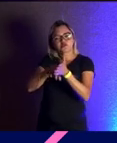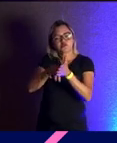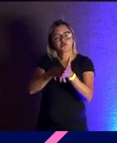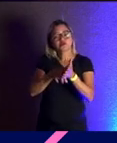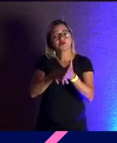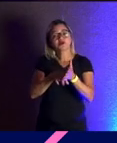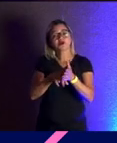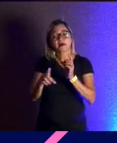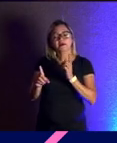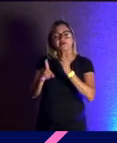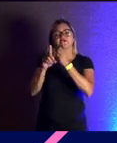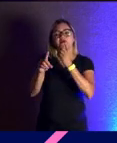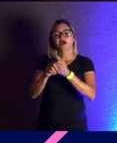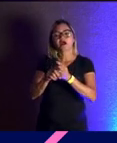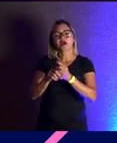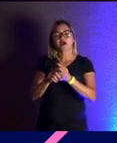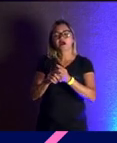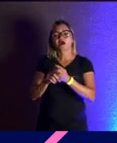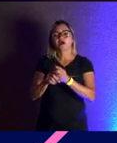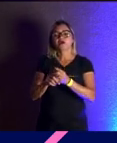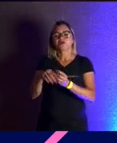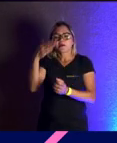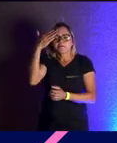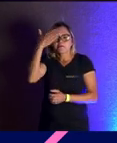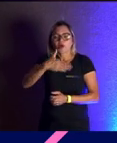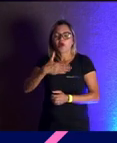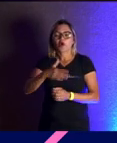identificar casos em que havia provas